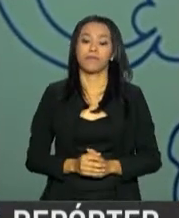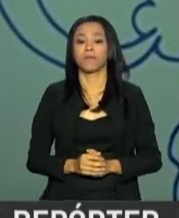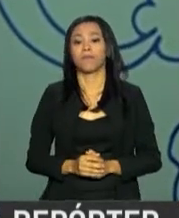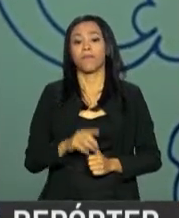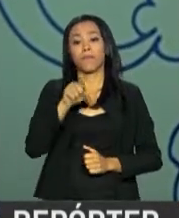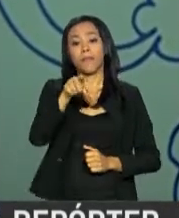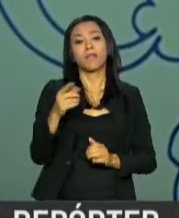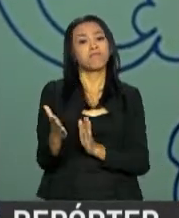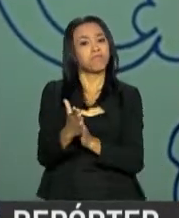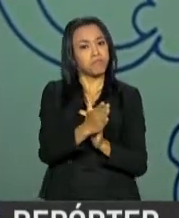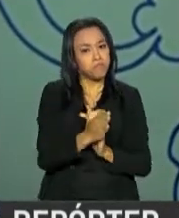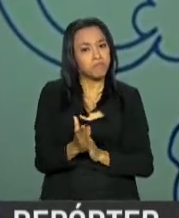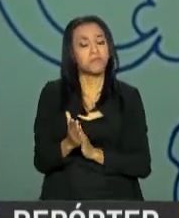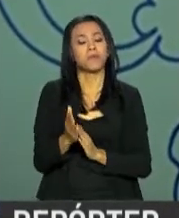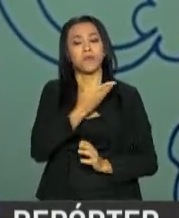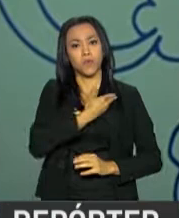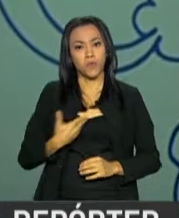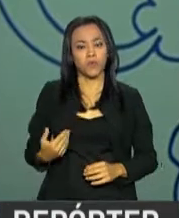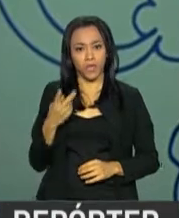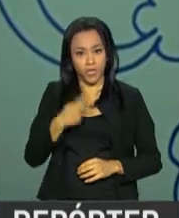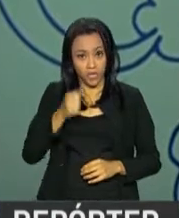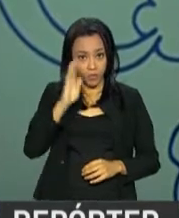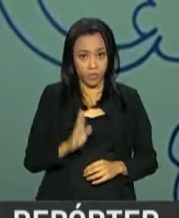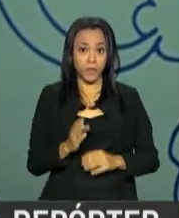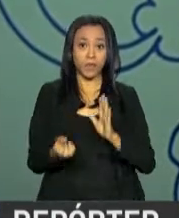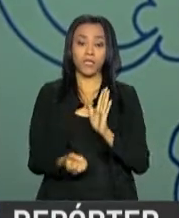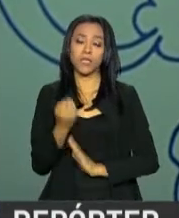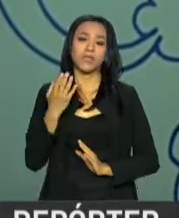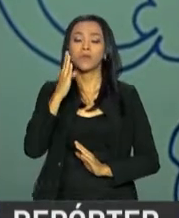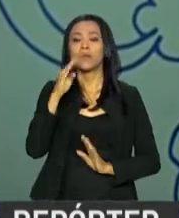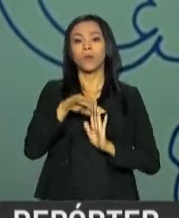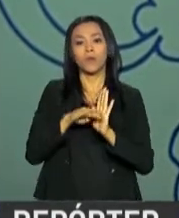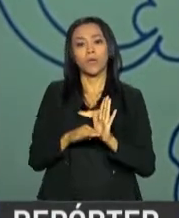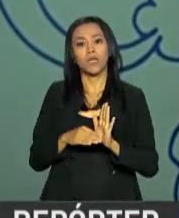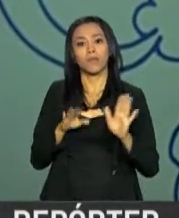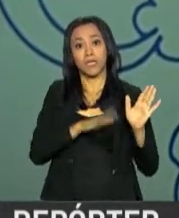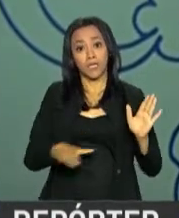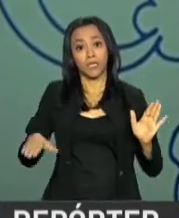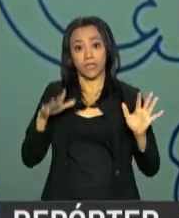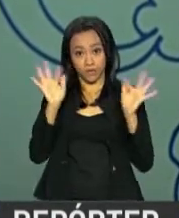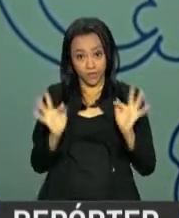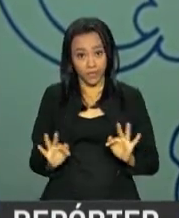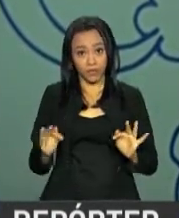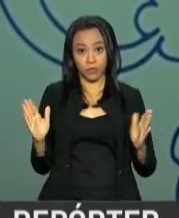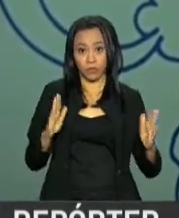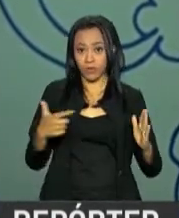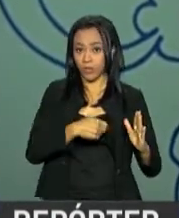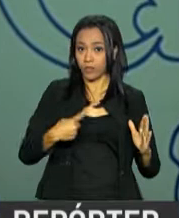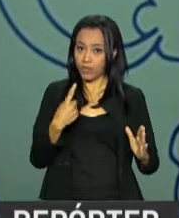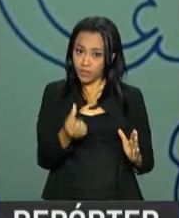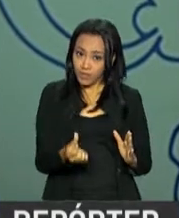parabenizar a criação pelo governo brasileiro do Programa Criança Feliz em 2016. É um programa